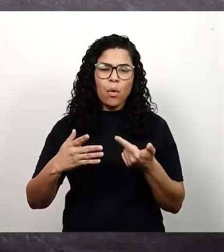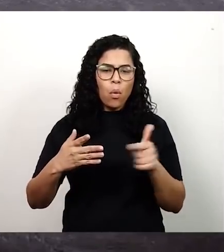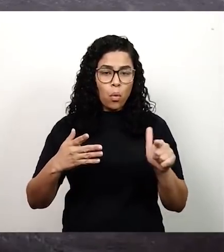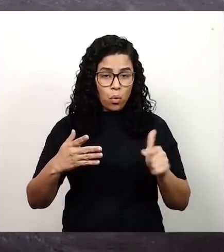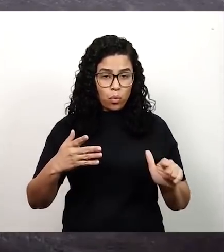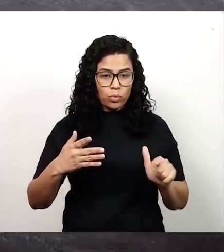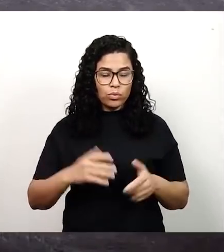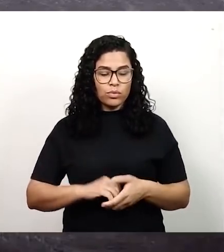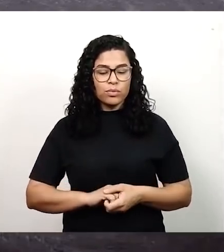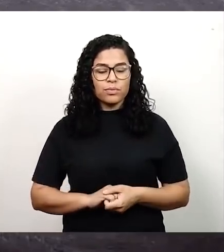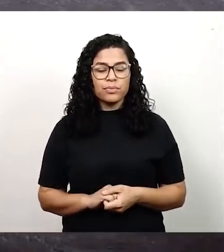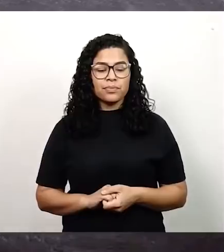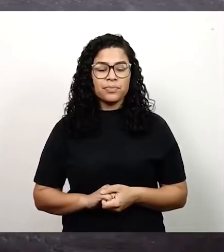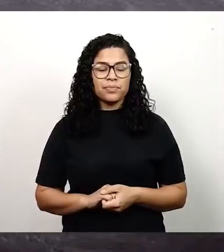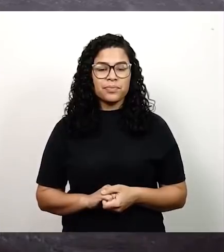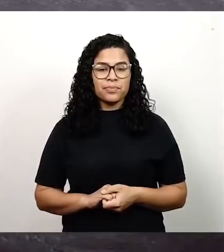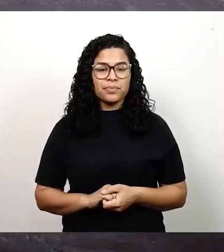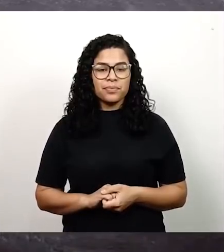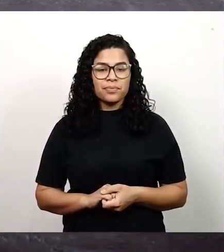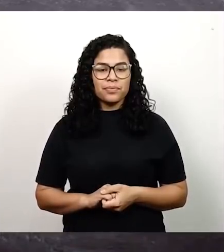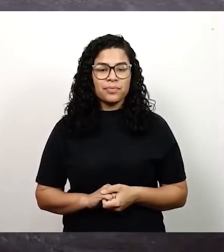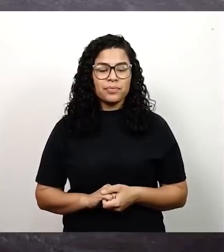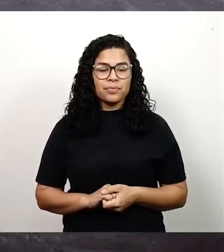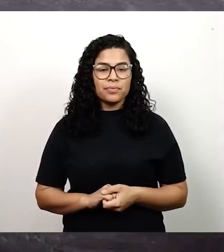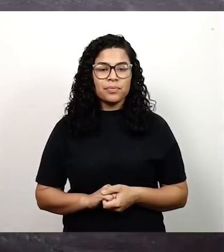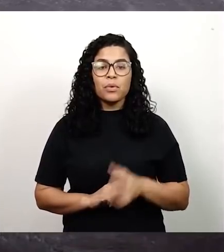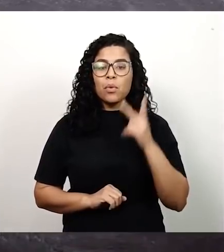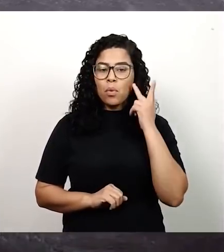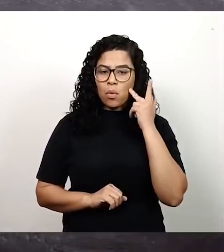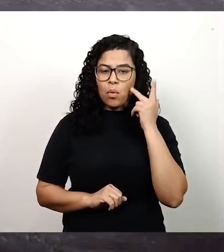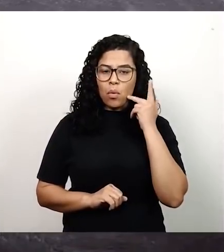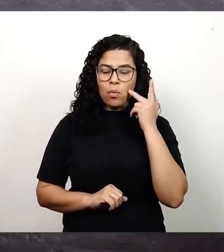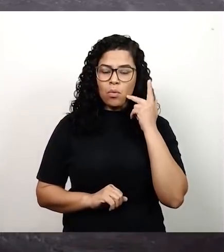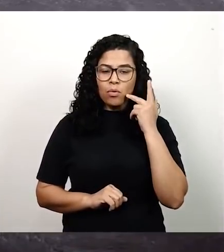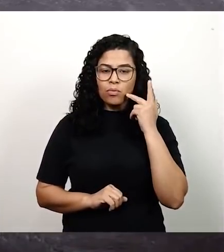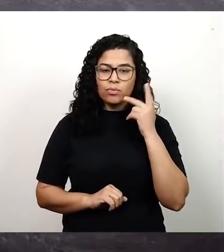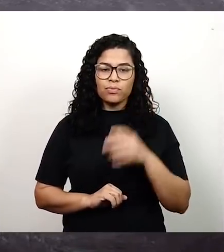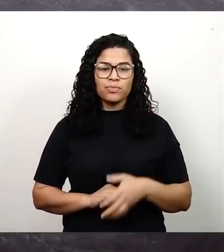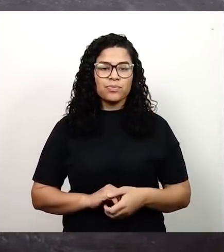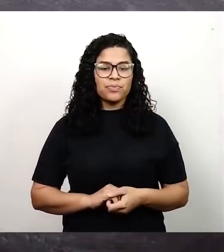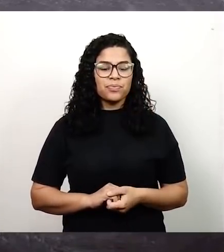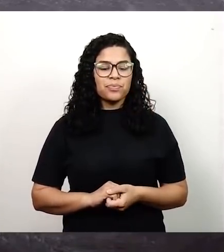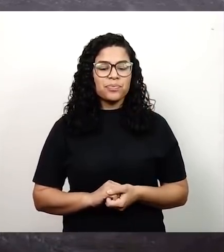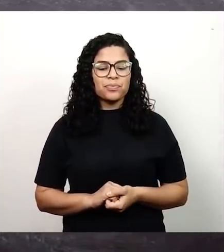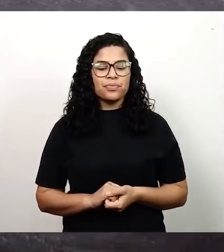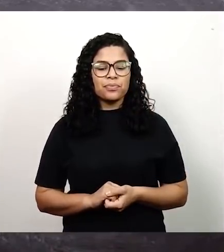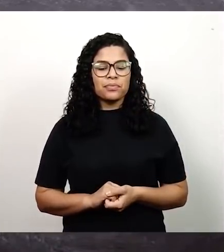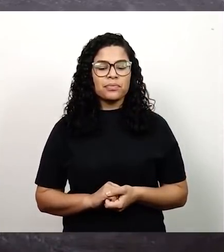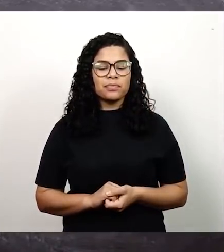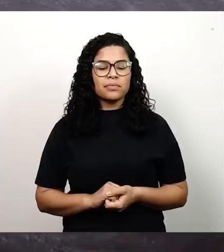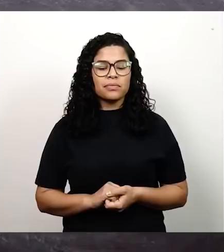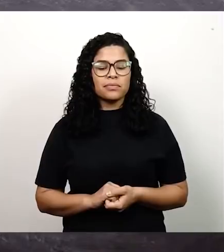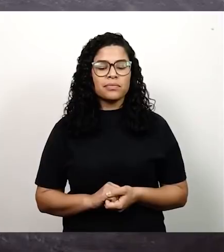além de outros que são bastante comuns nesse caso.